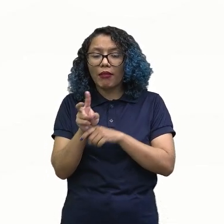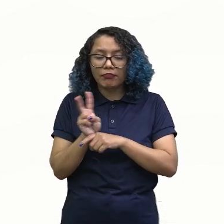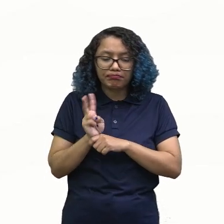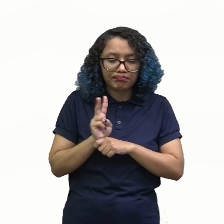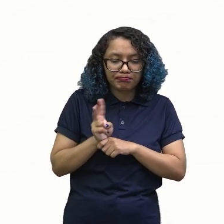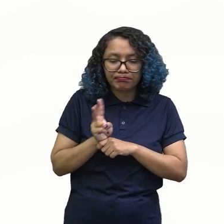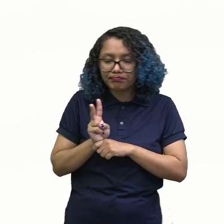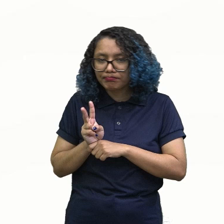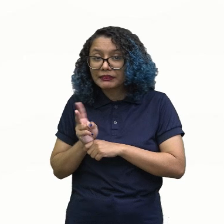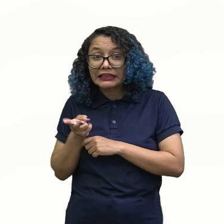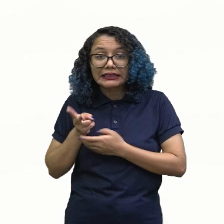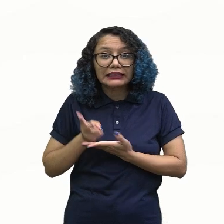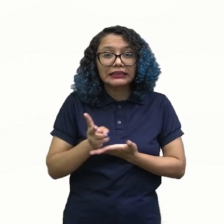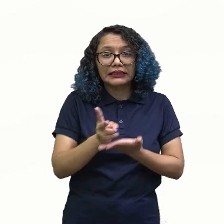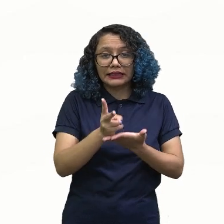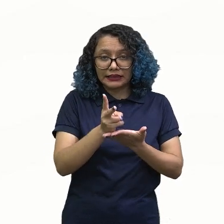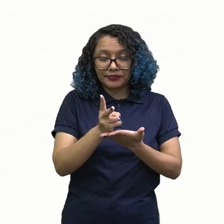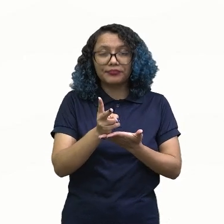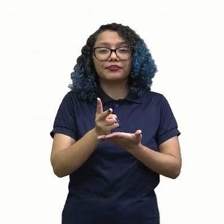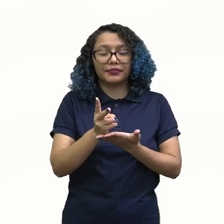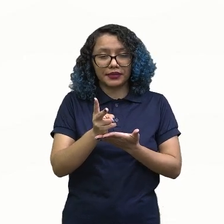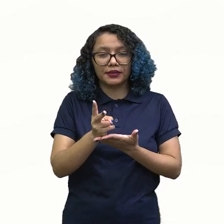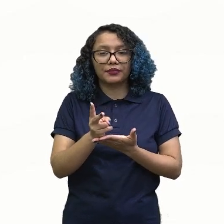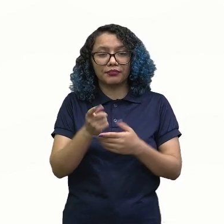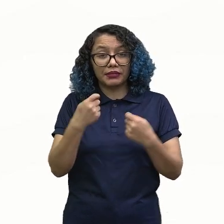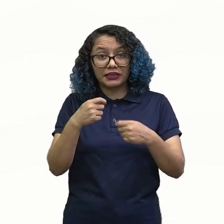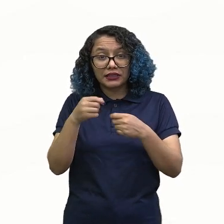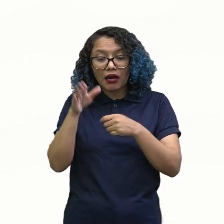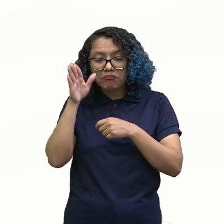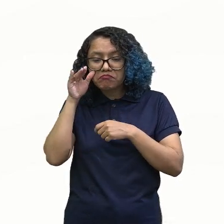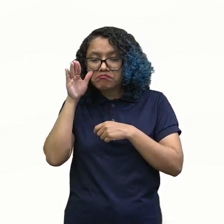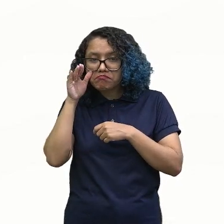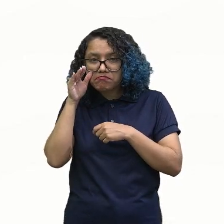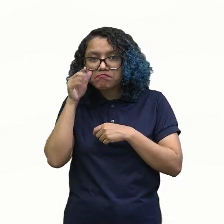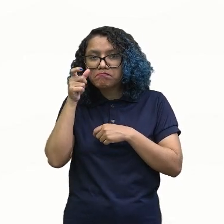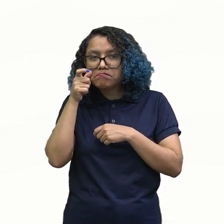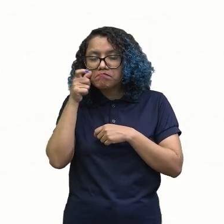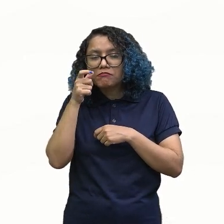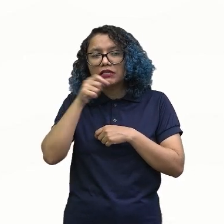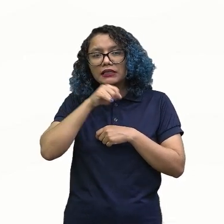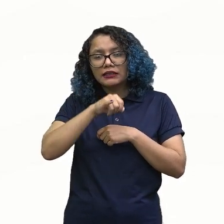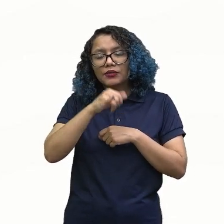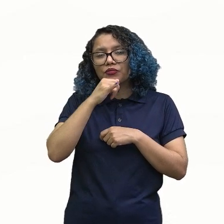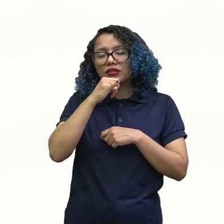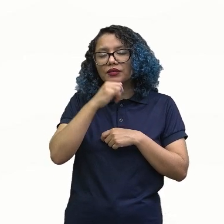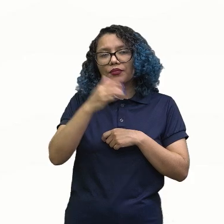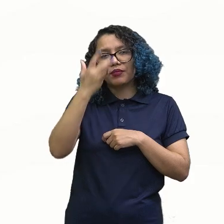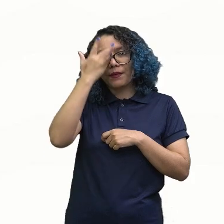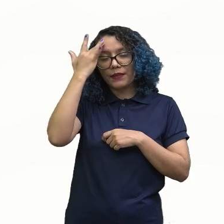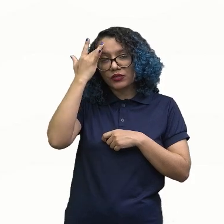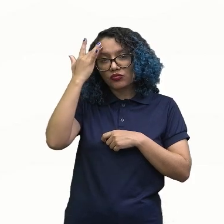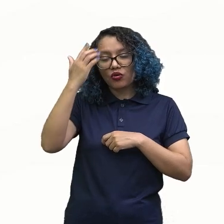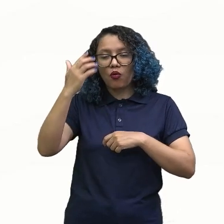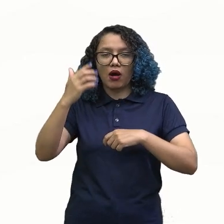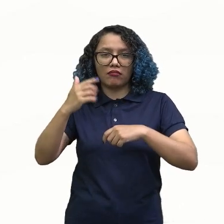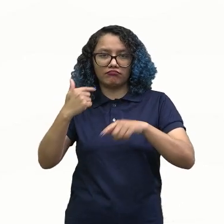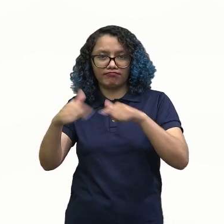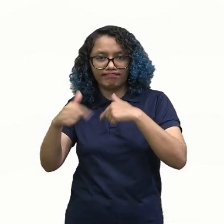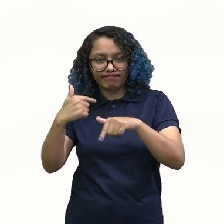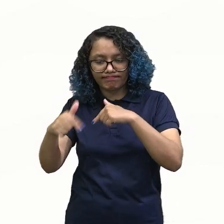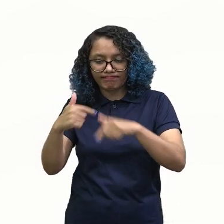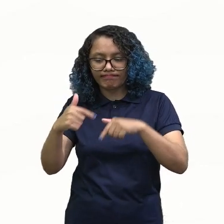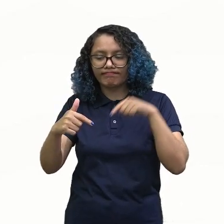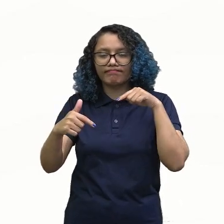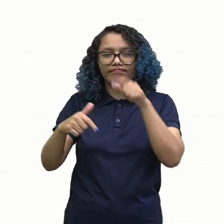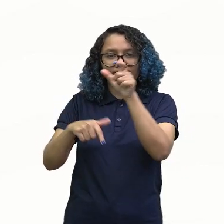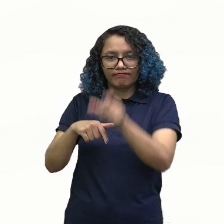inspeção constante. Ou seja, eu tenho que observar sempre, quando eu tenho um trabalhador ou um profissional, se